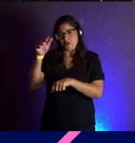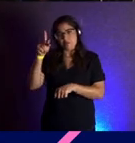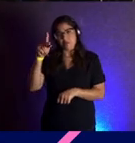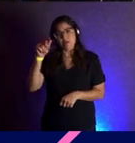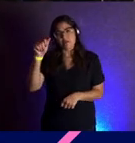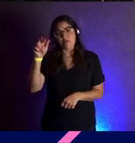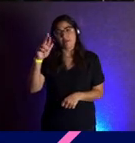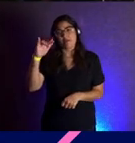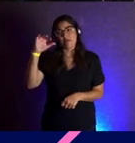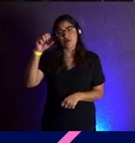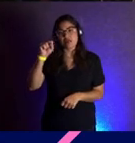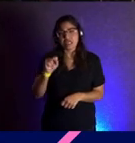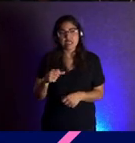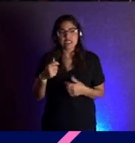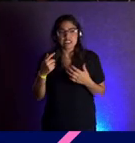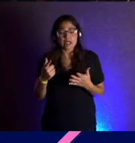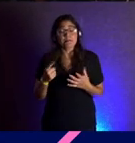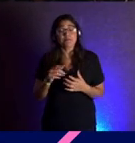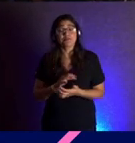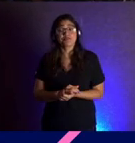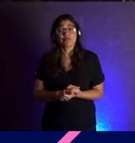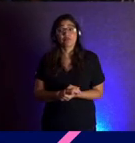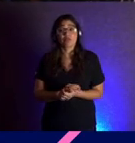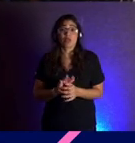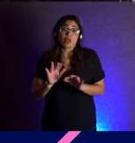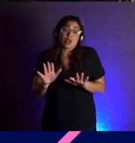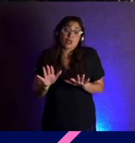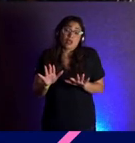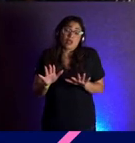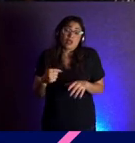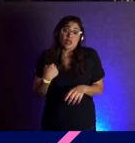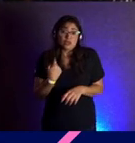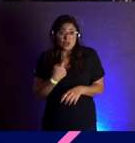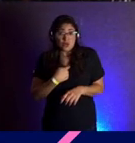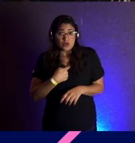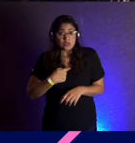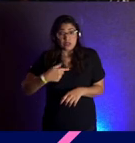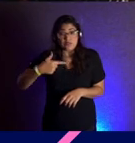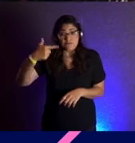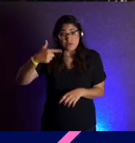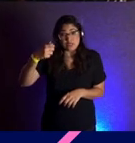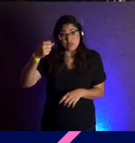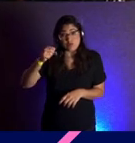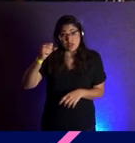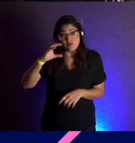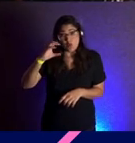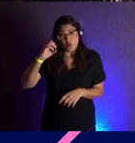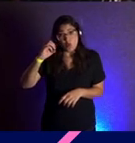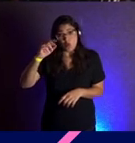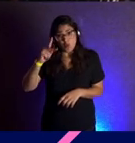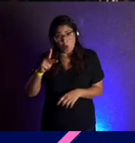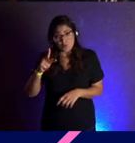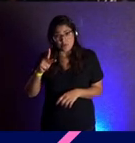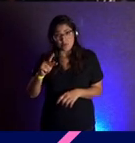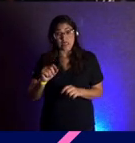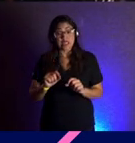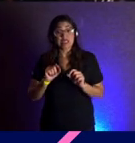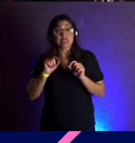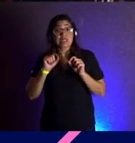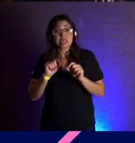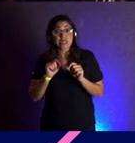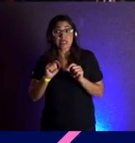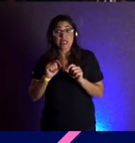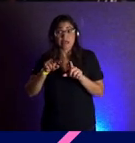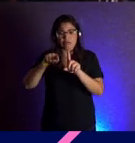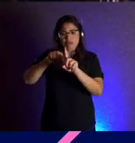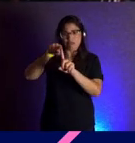estamos na 28ª COP, né? Na 28ª COP, a gente continua aumentando a temperatura do planeta. Quer dizer, nós